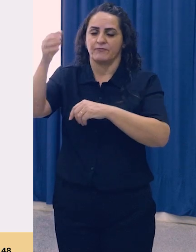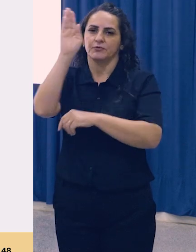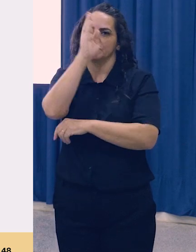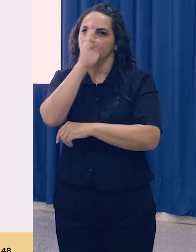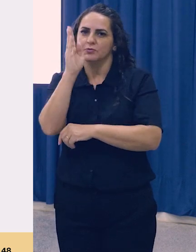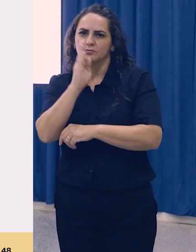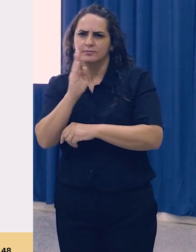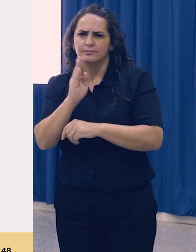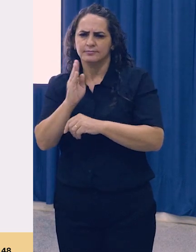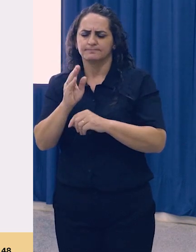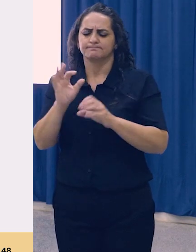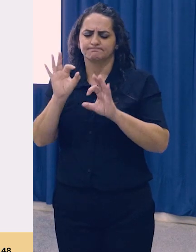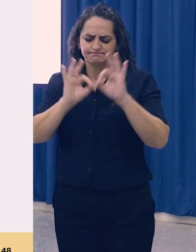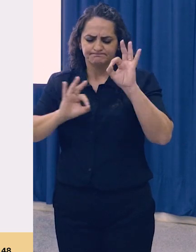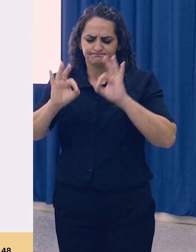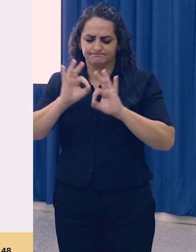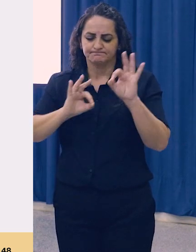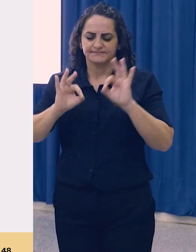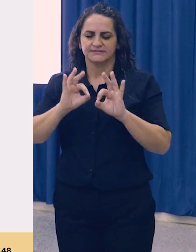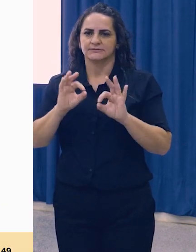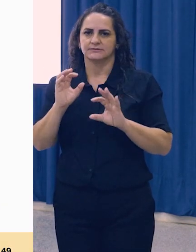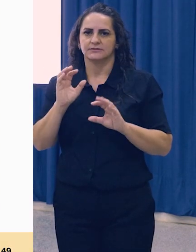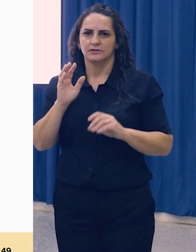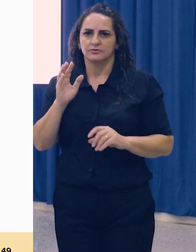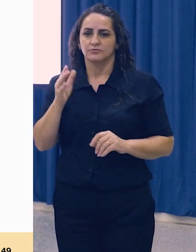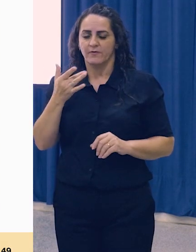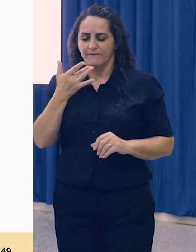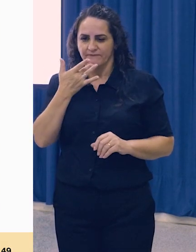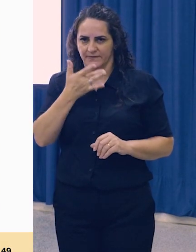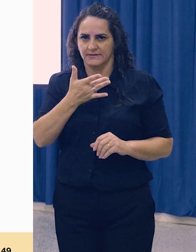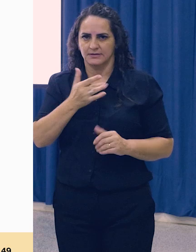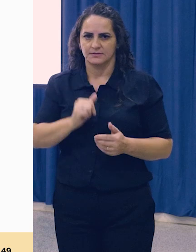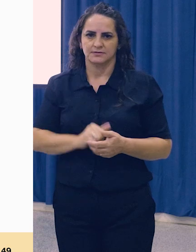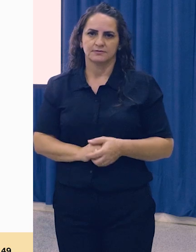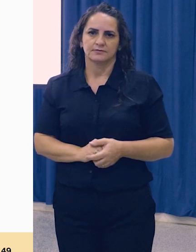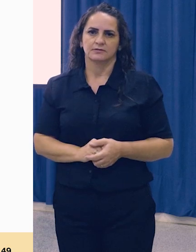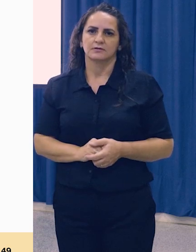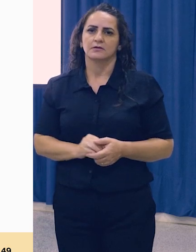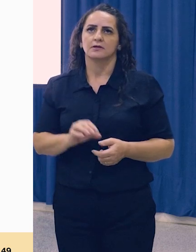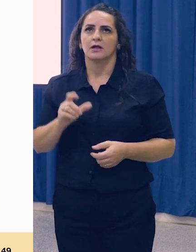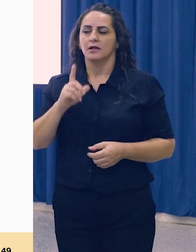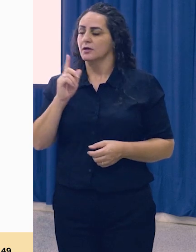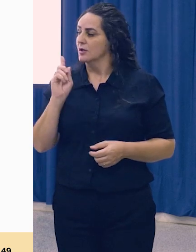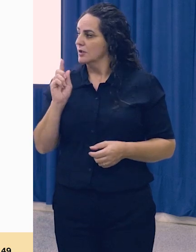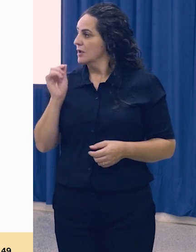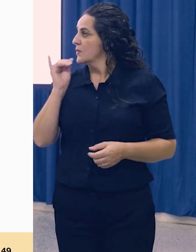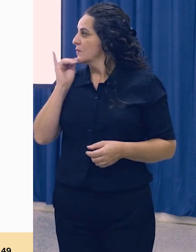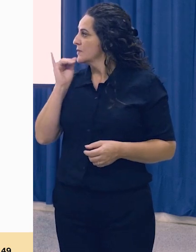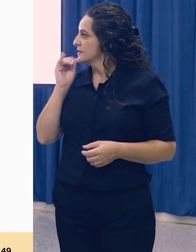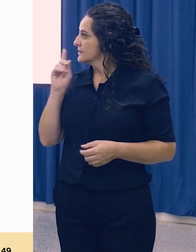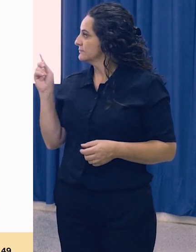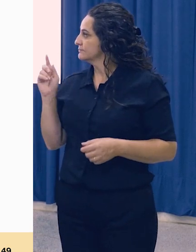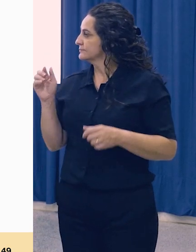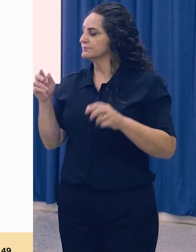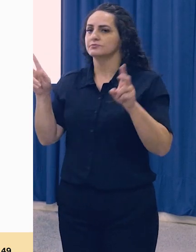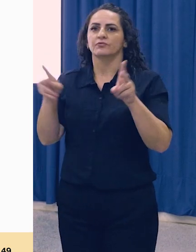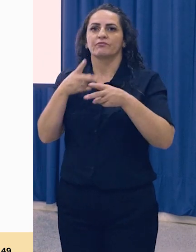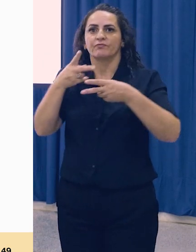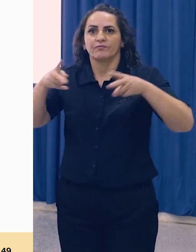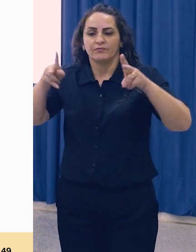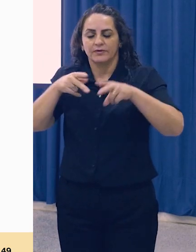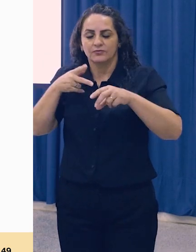ter isso separado sempre é muito bom. E aqui eu estou utilizando um exemplo de ventos cortantes,